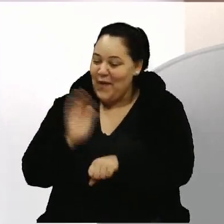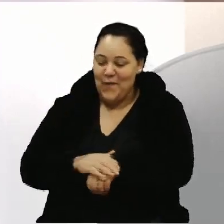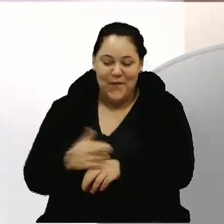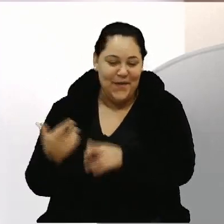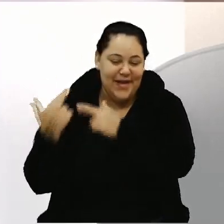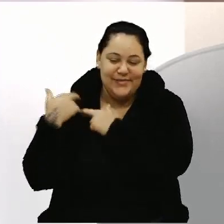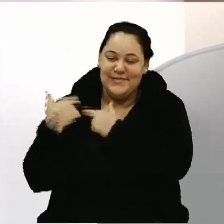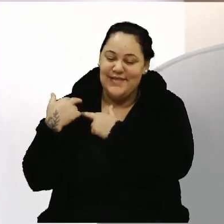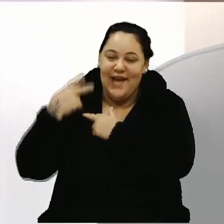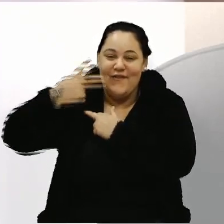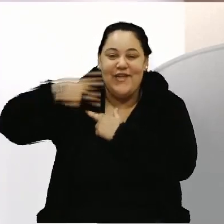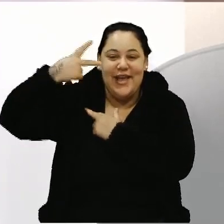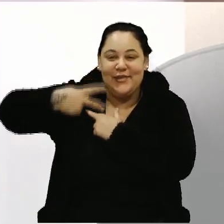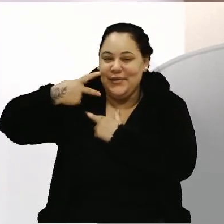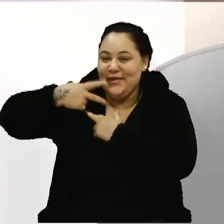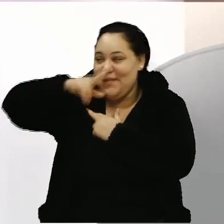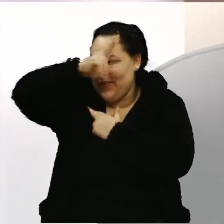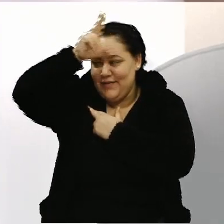prefeito.